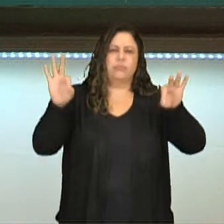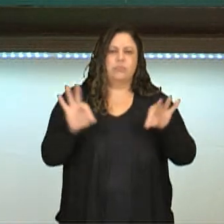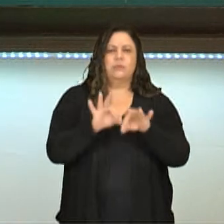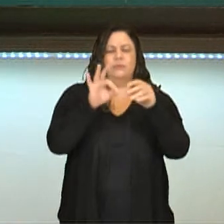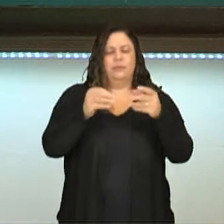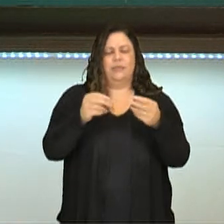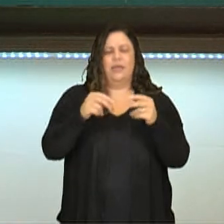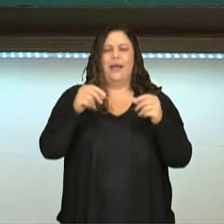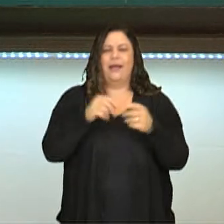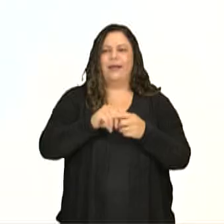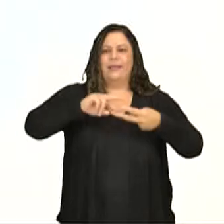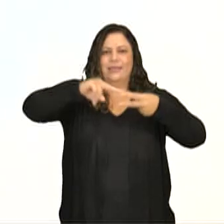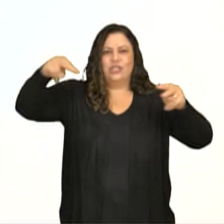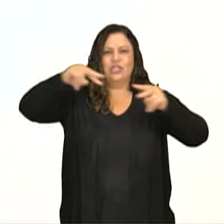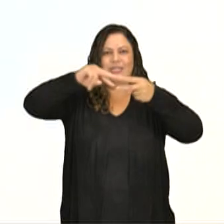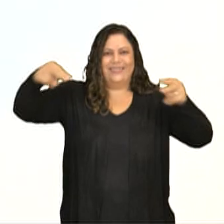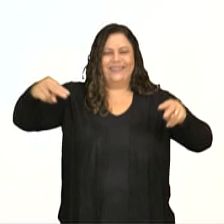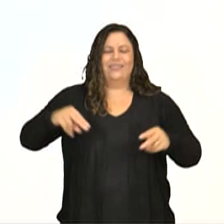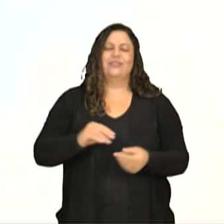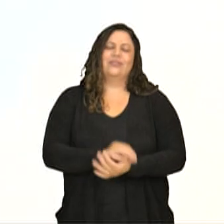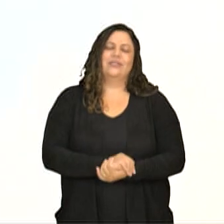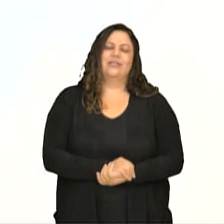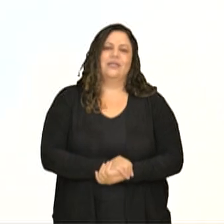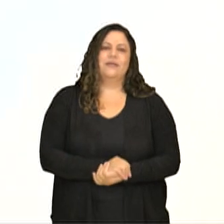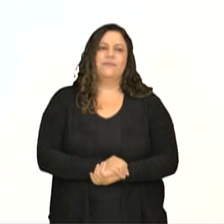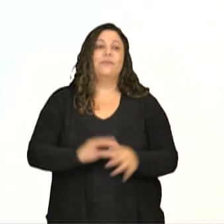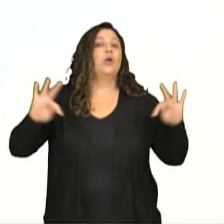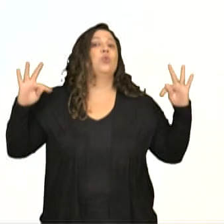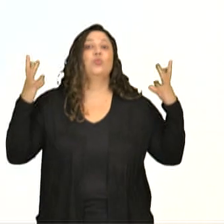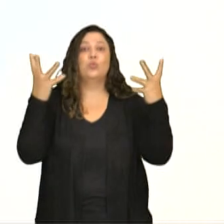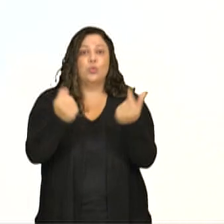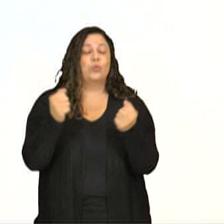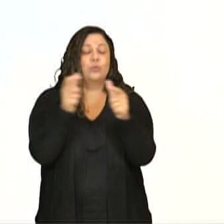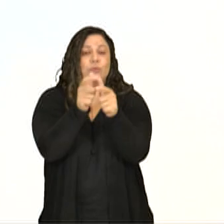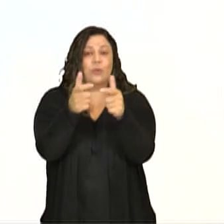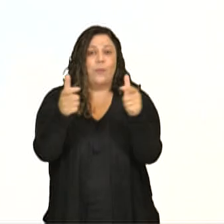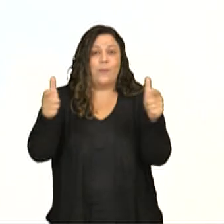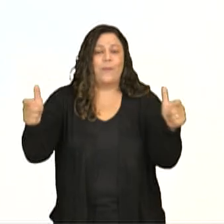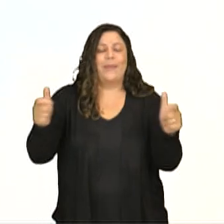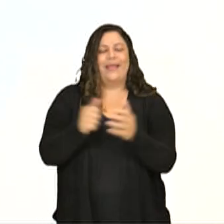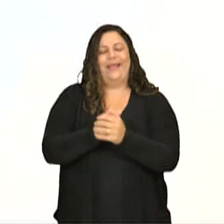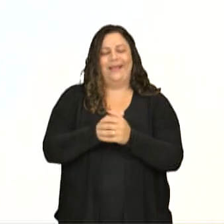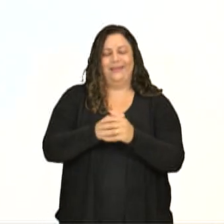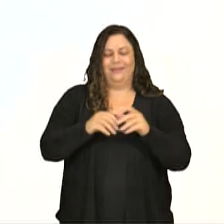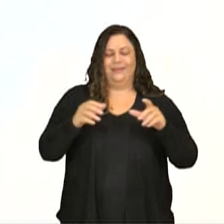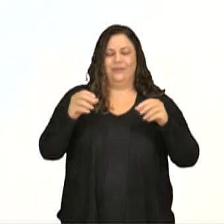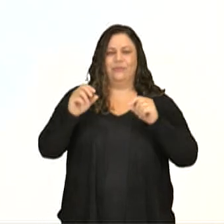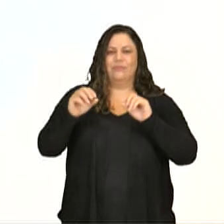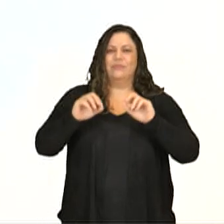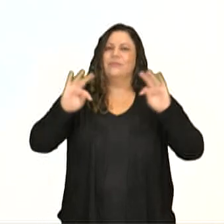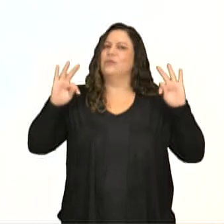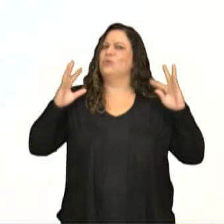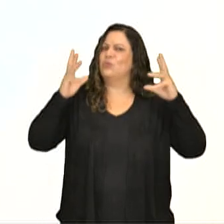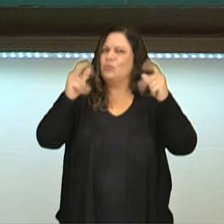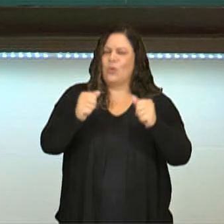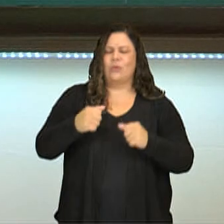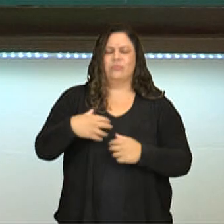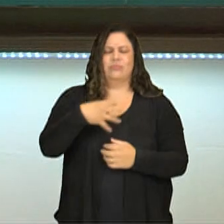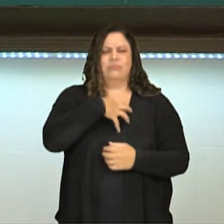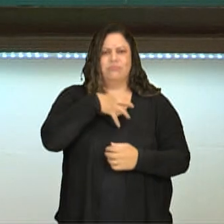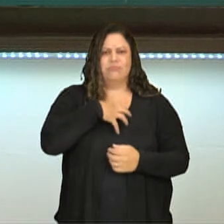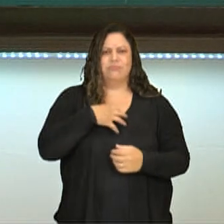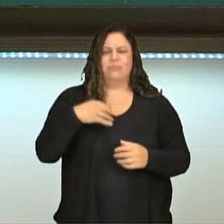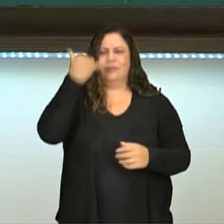tudo mais, tá? Todos os seres aumentam de tamanho e massa, todos os seres respondem a estímulos, portanto, eles vão ter